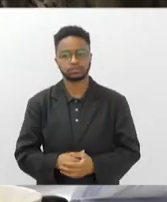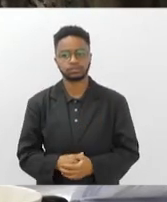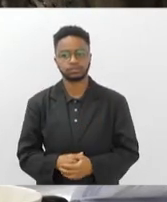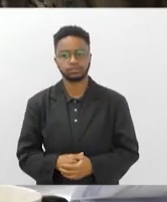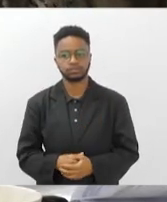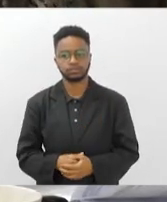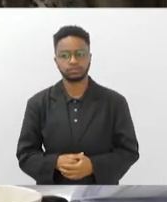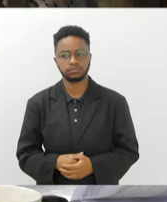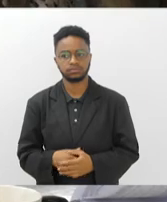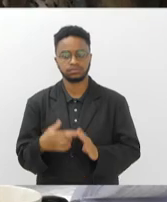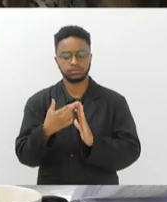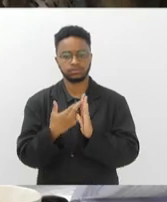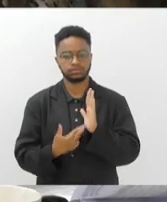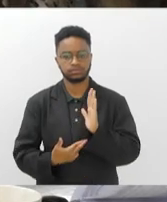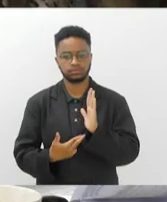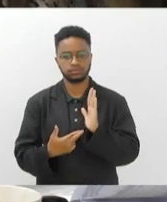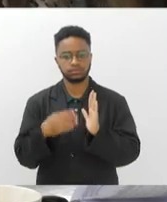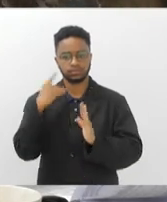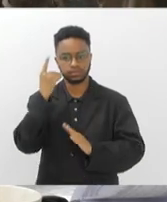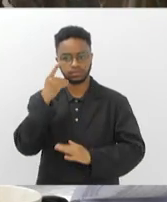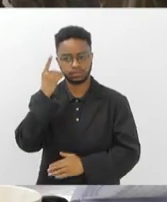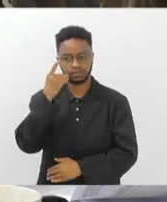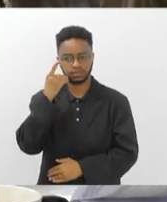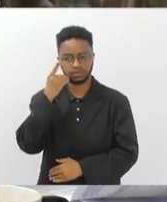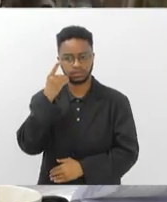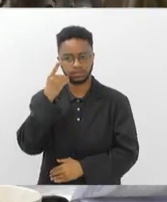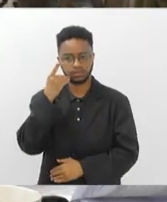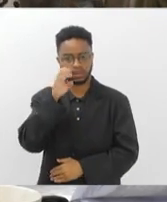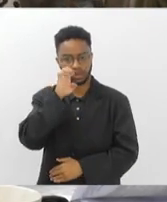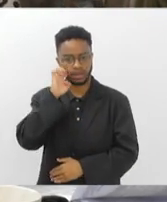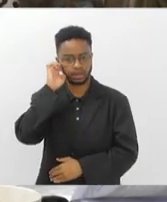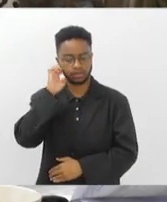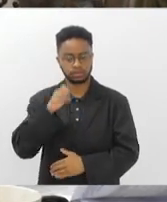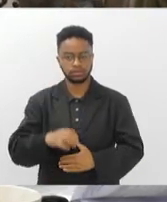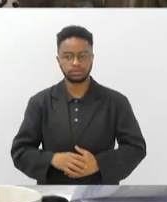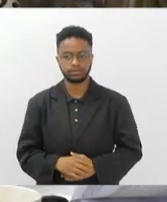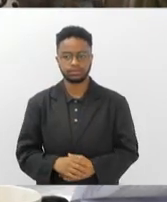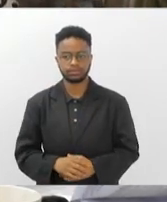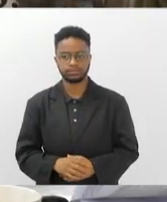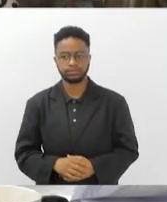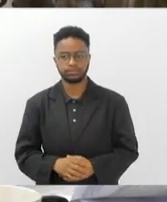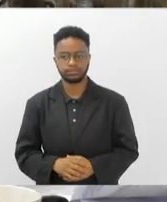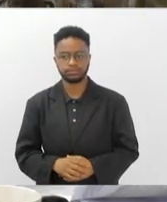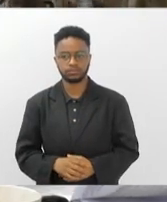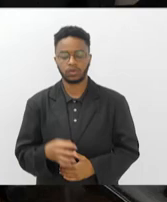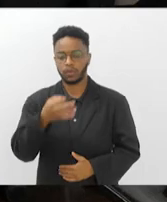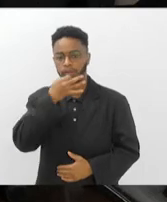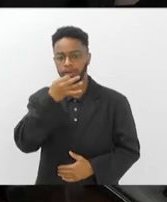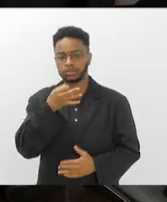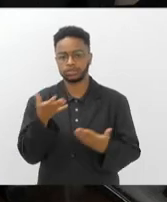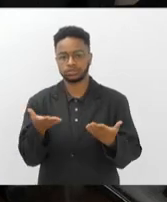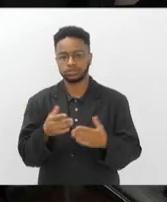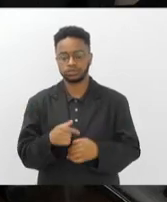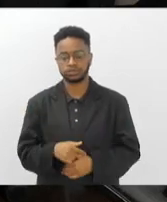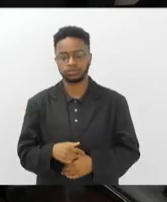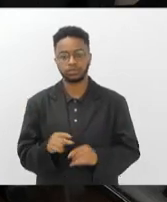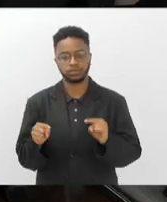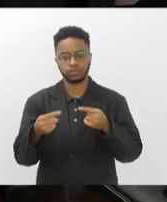É a relatora, é a deputada Élica Takimoto, por favor, seu parecer. Parecer